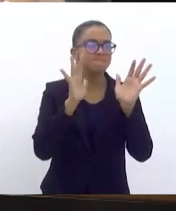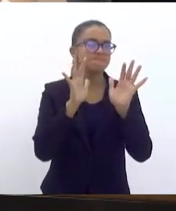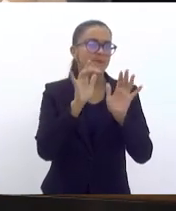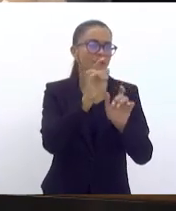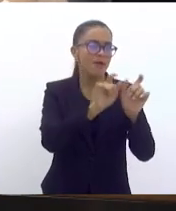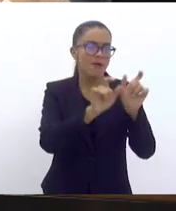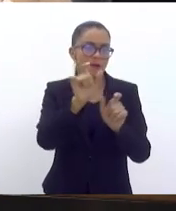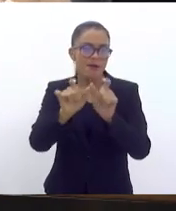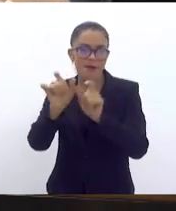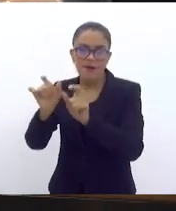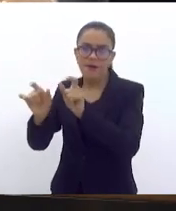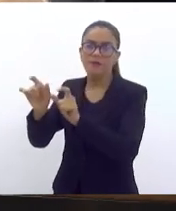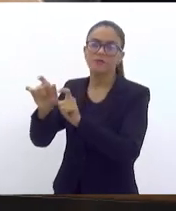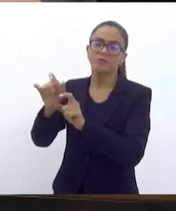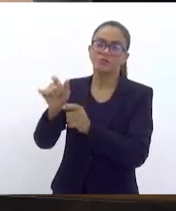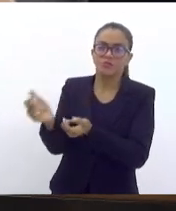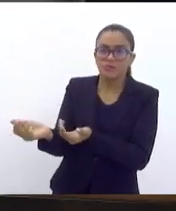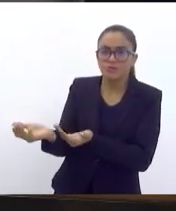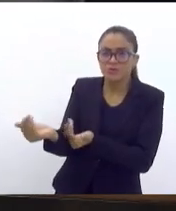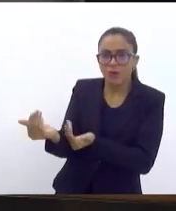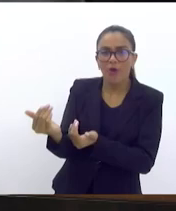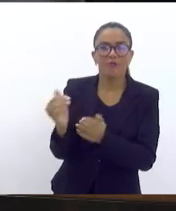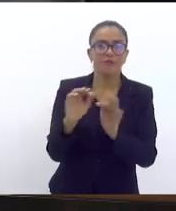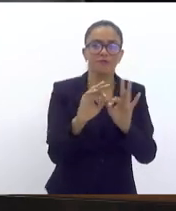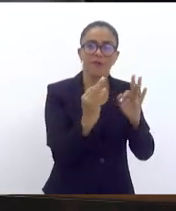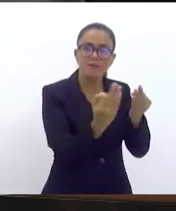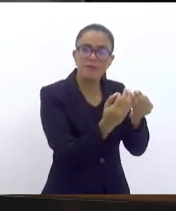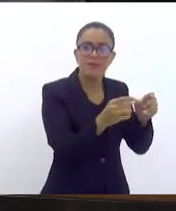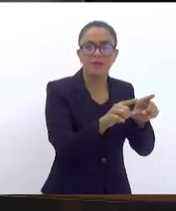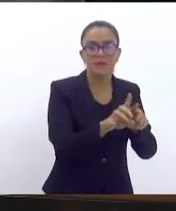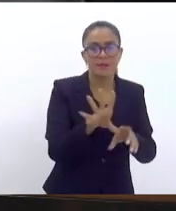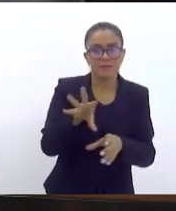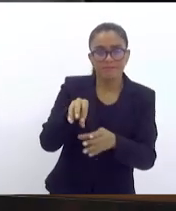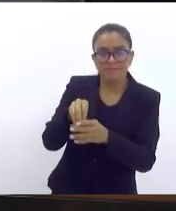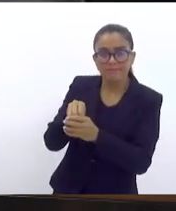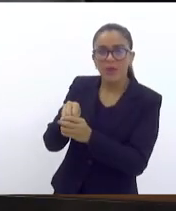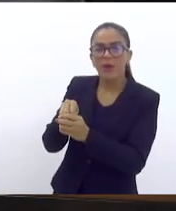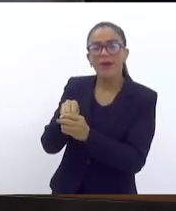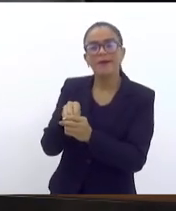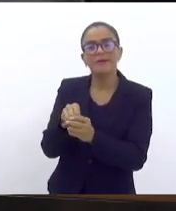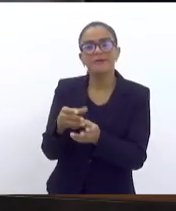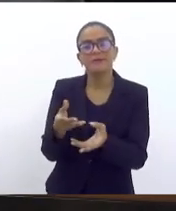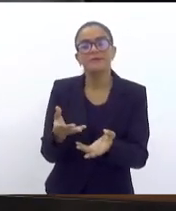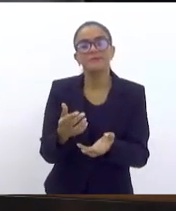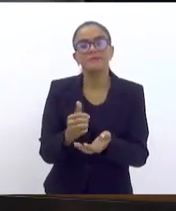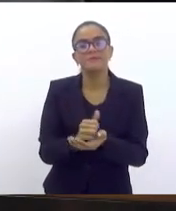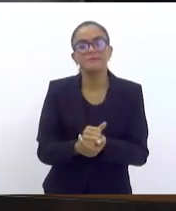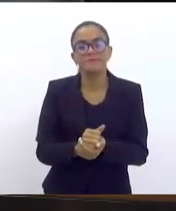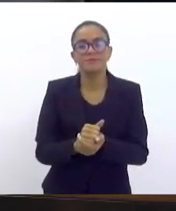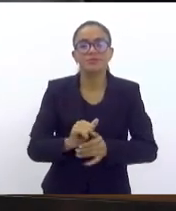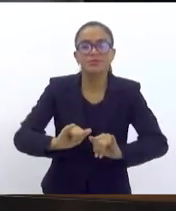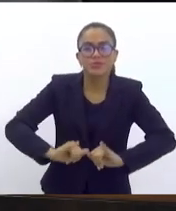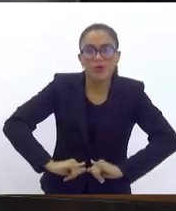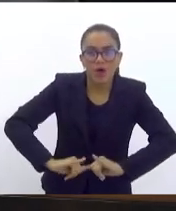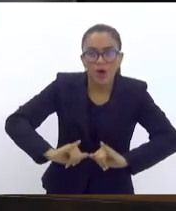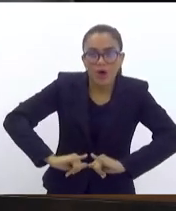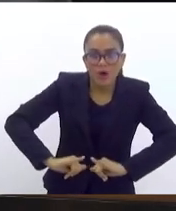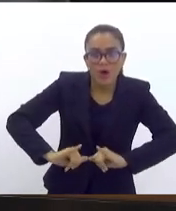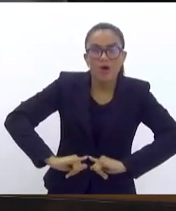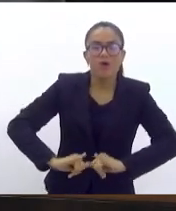jovens muita família no qual ela sofre